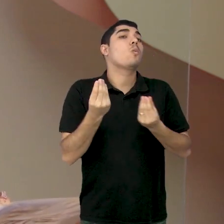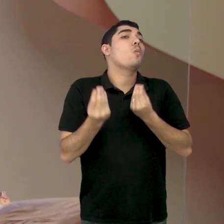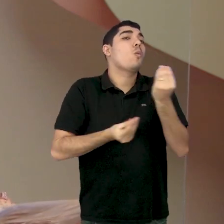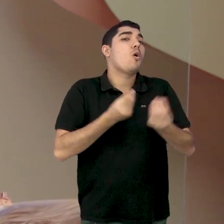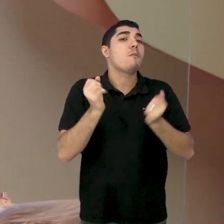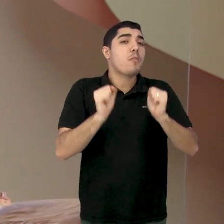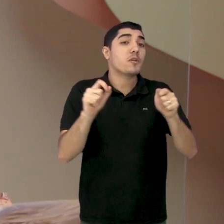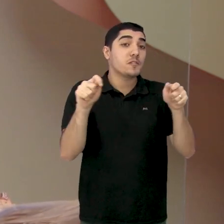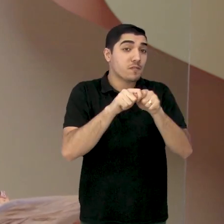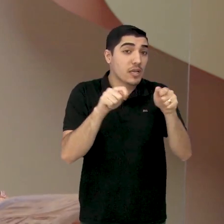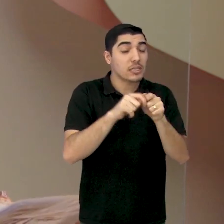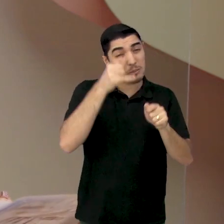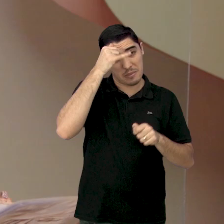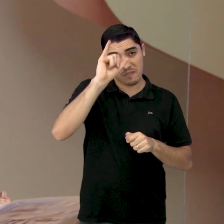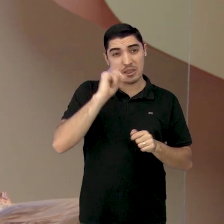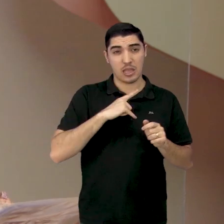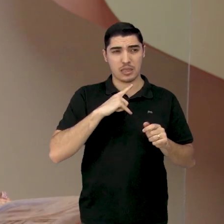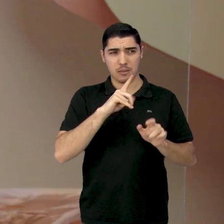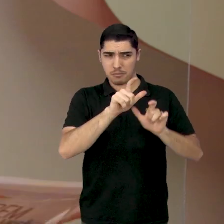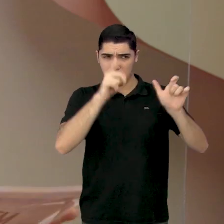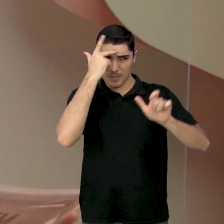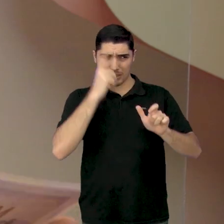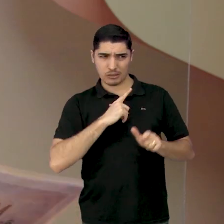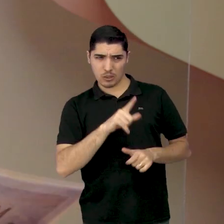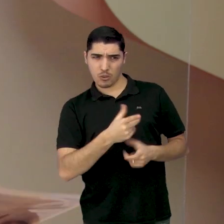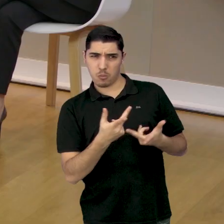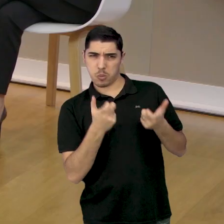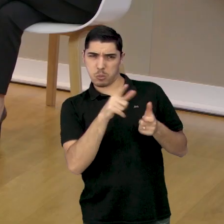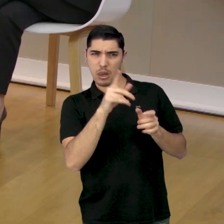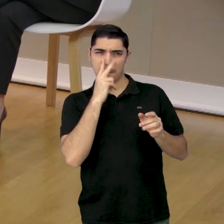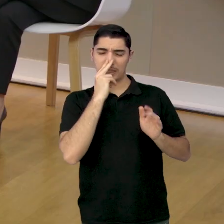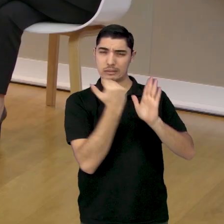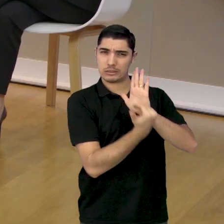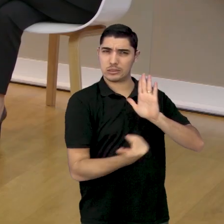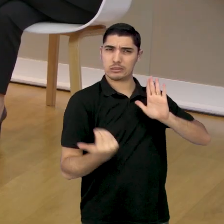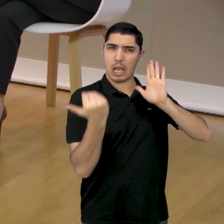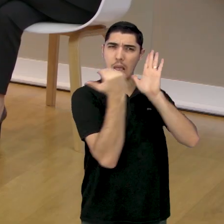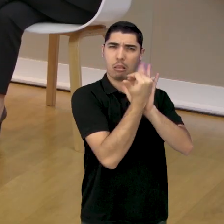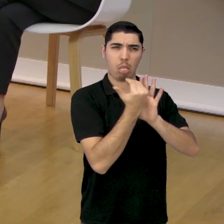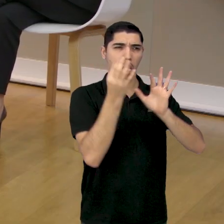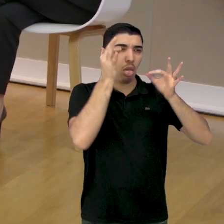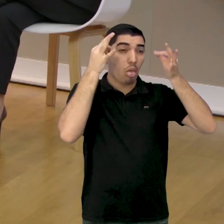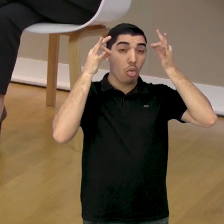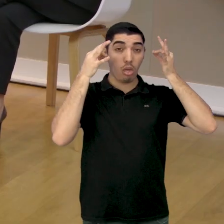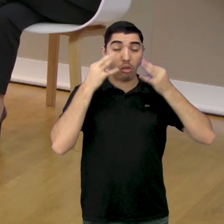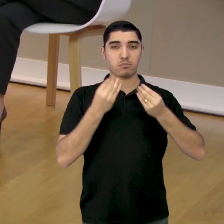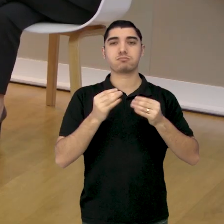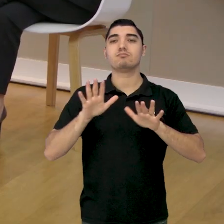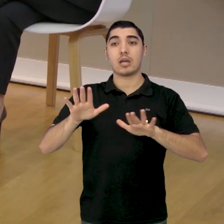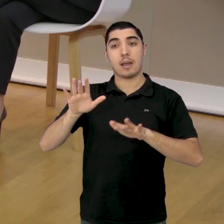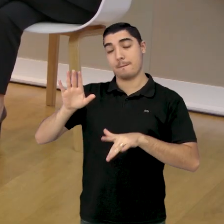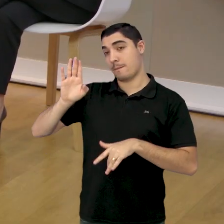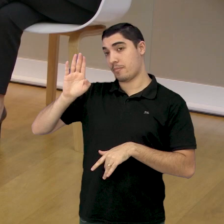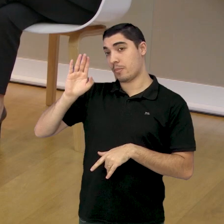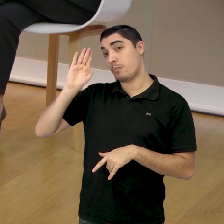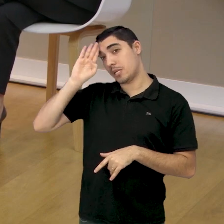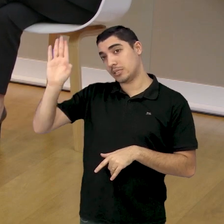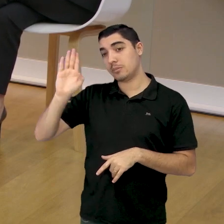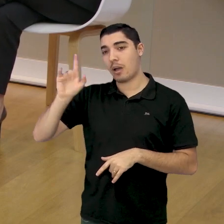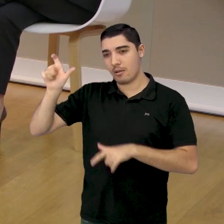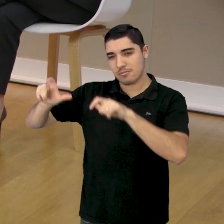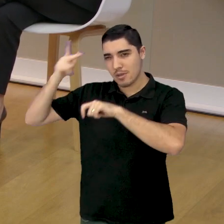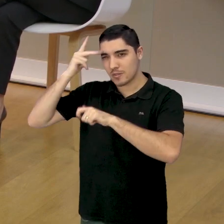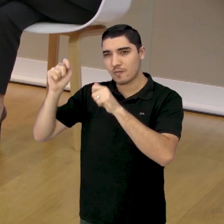principais cuidados para evitar aqueles exageros que a gente costuma ver por aí? A maior indicação, né, é o envelhecimento da pele,